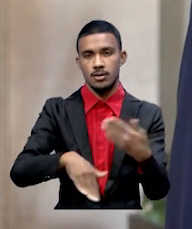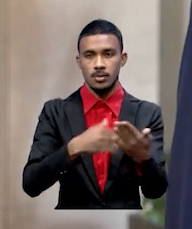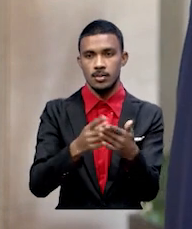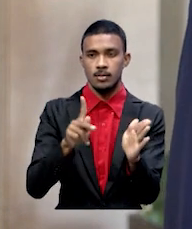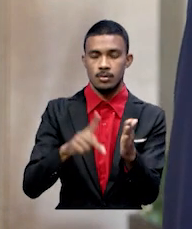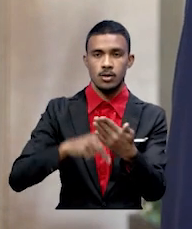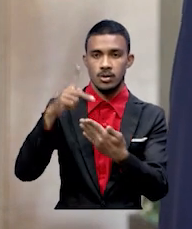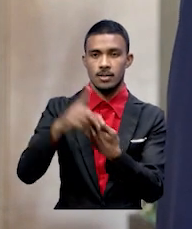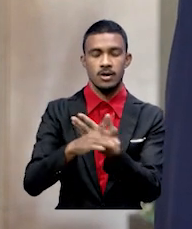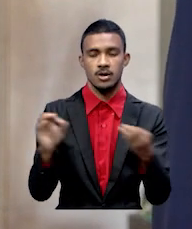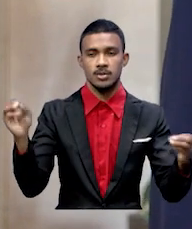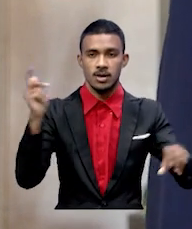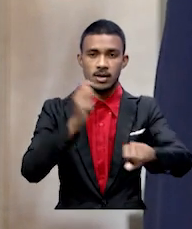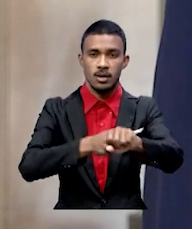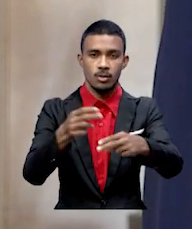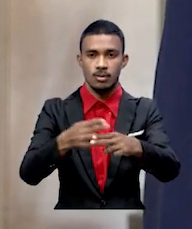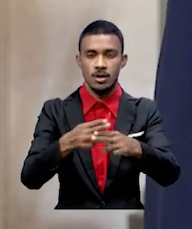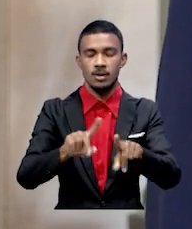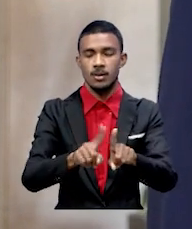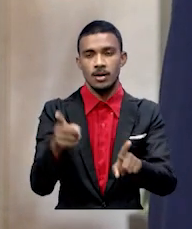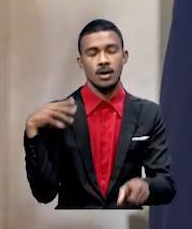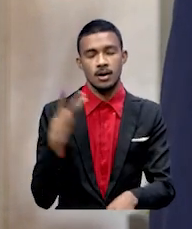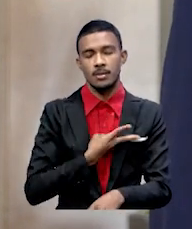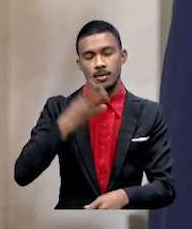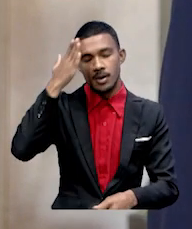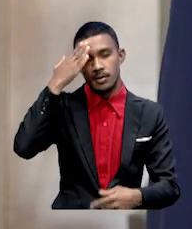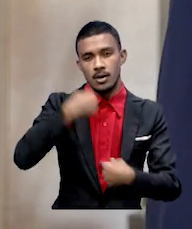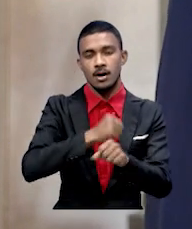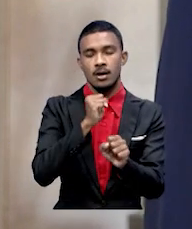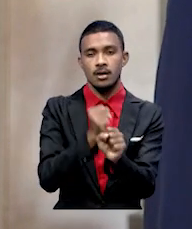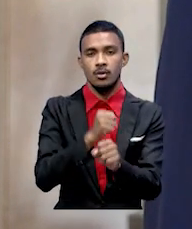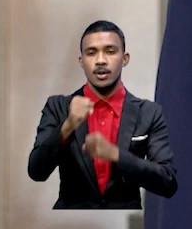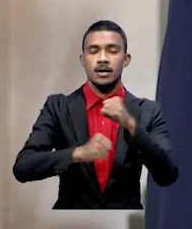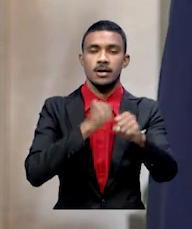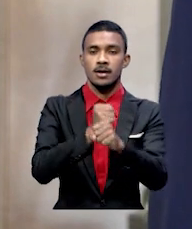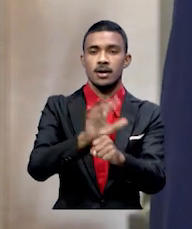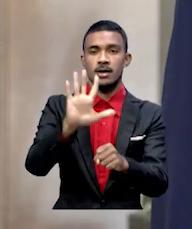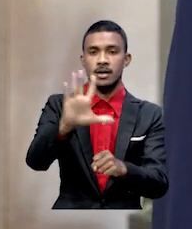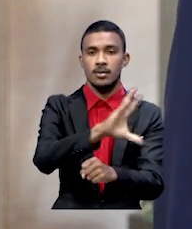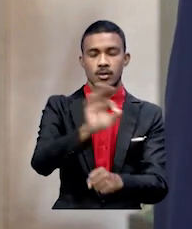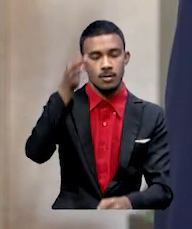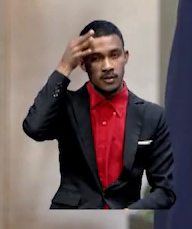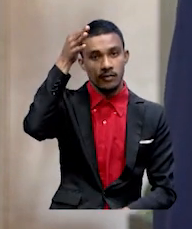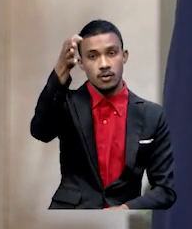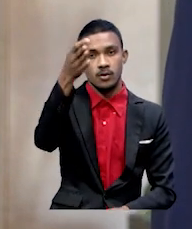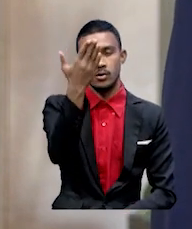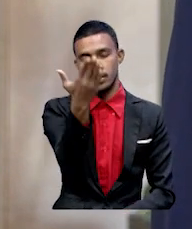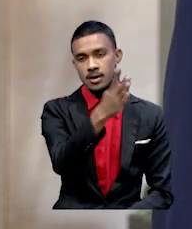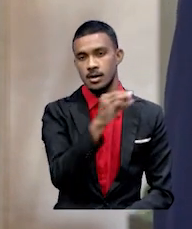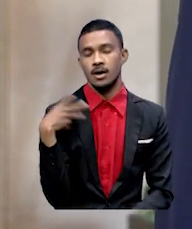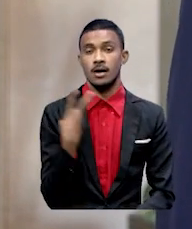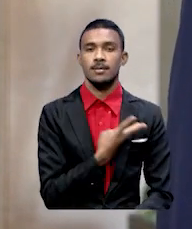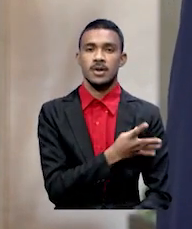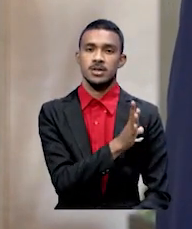programa tempu barak ninia mebe ami planu atu halo ba tinan lima i mos ba ya futurunia nune ami spera